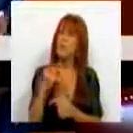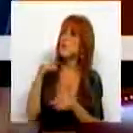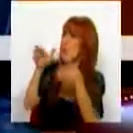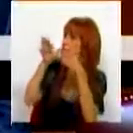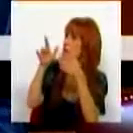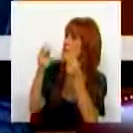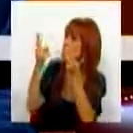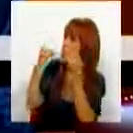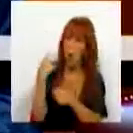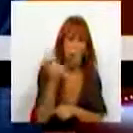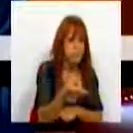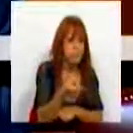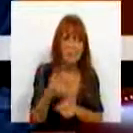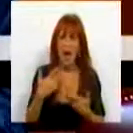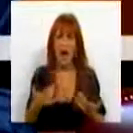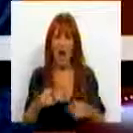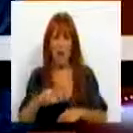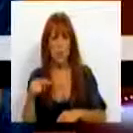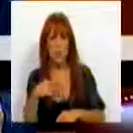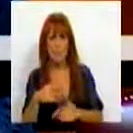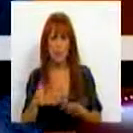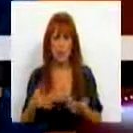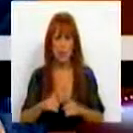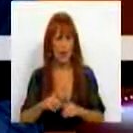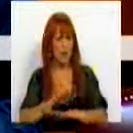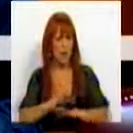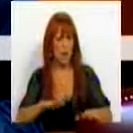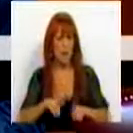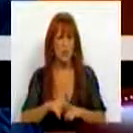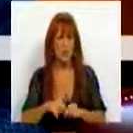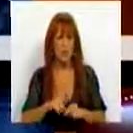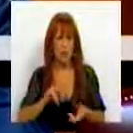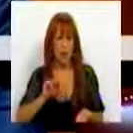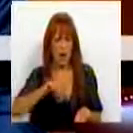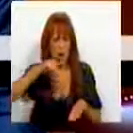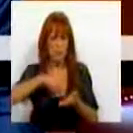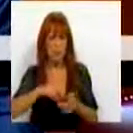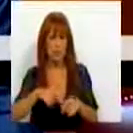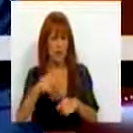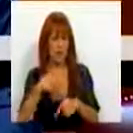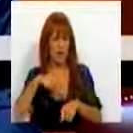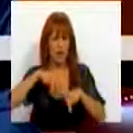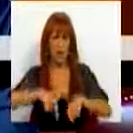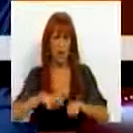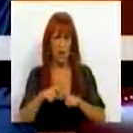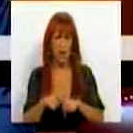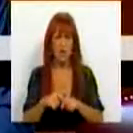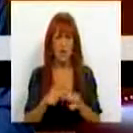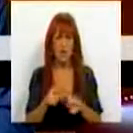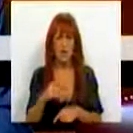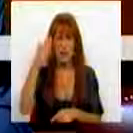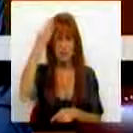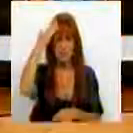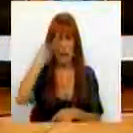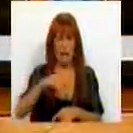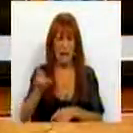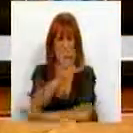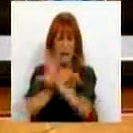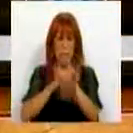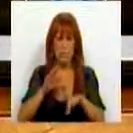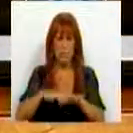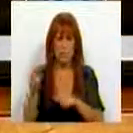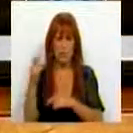e aplicados, agora, no mínimo, já passaram à posição de deixarem de ser heroingénuos